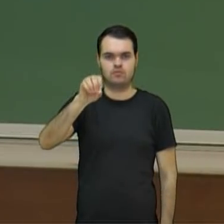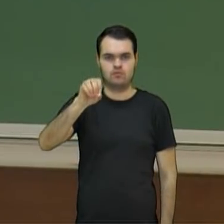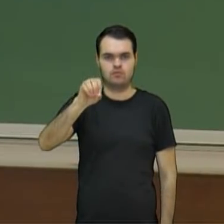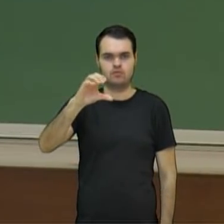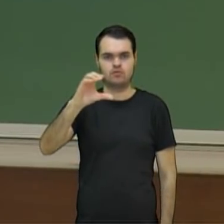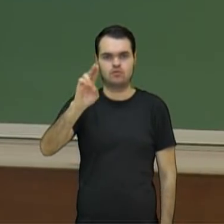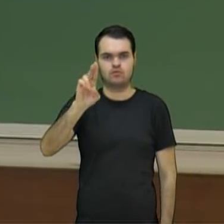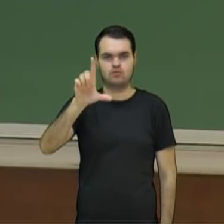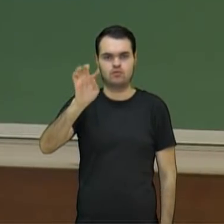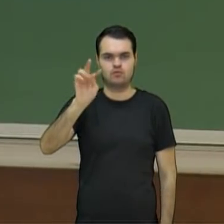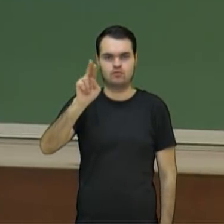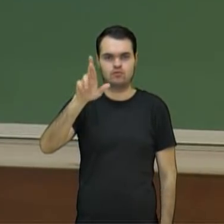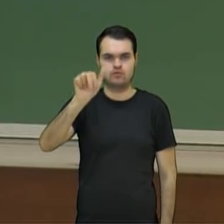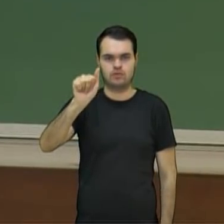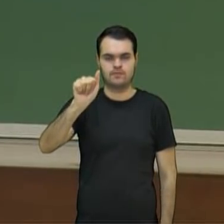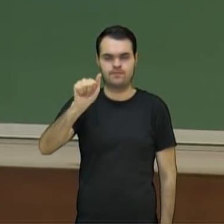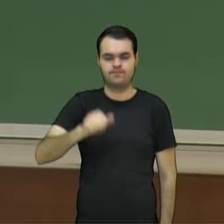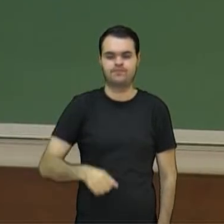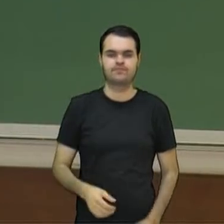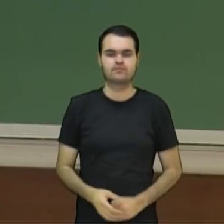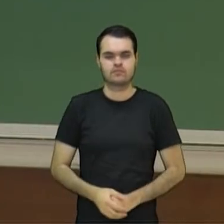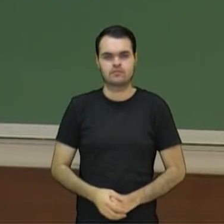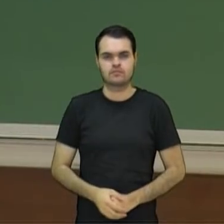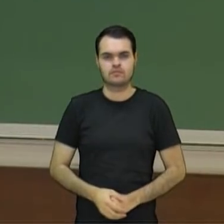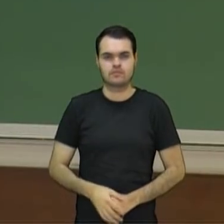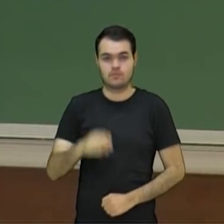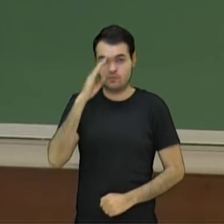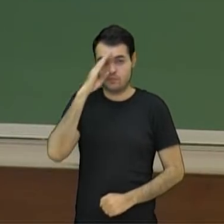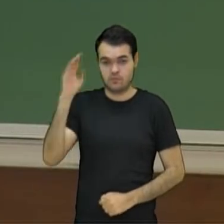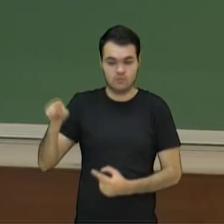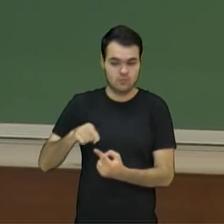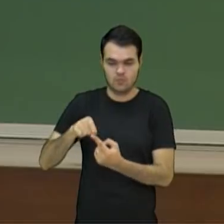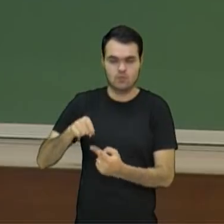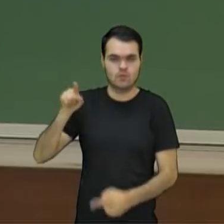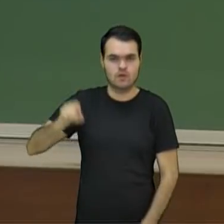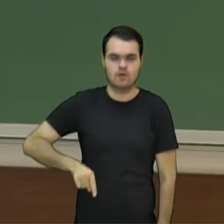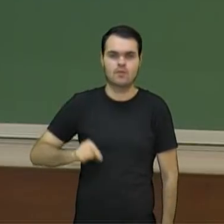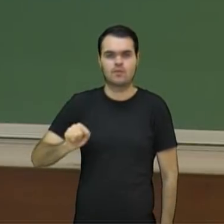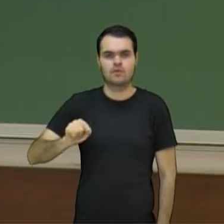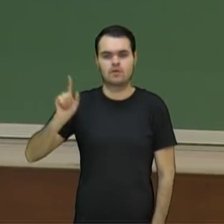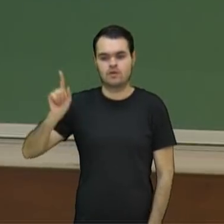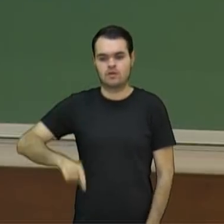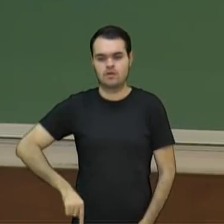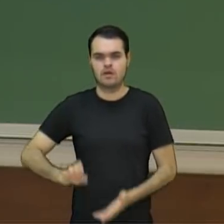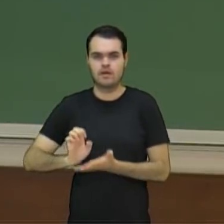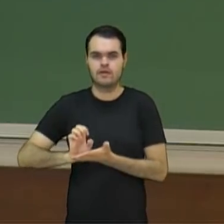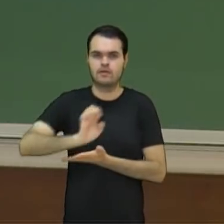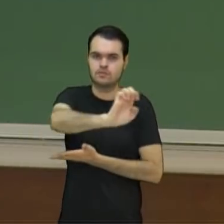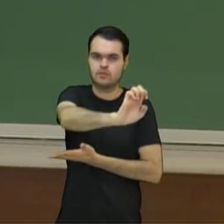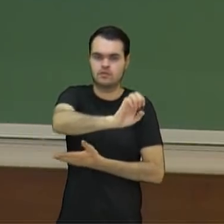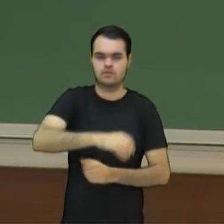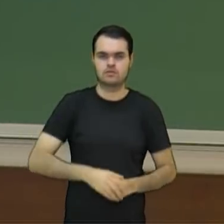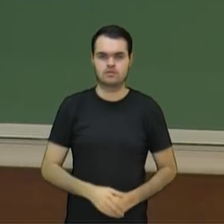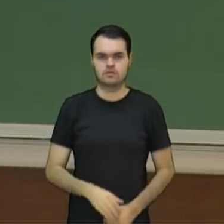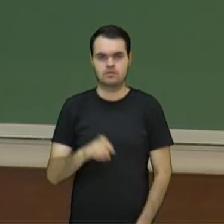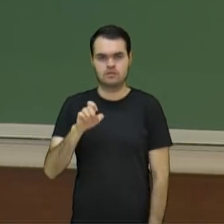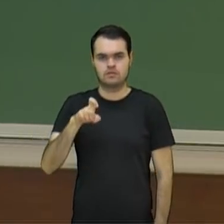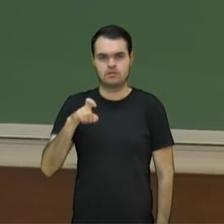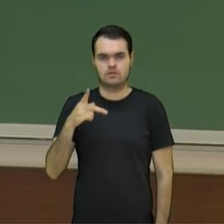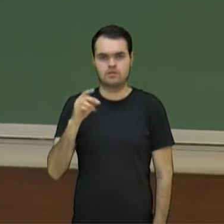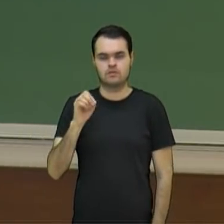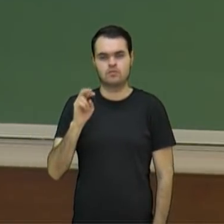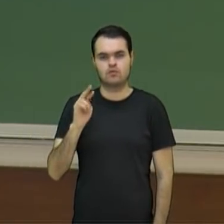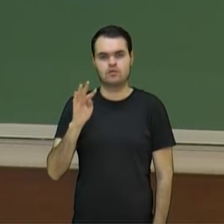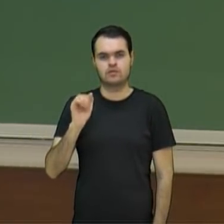O destino principal da produção num sistema de plantation é a exportação. E um dos países onde